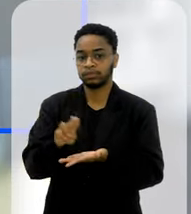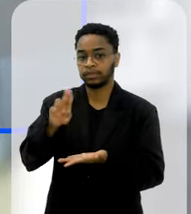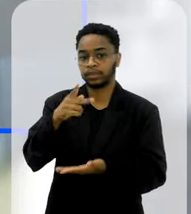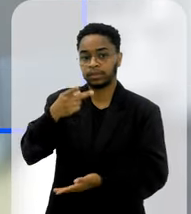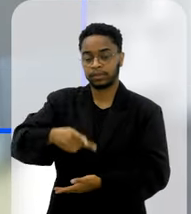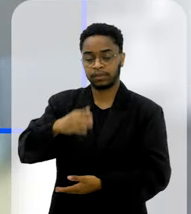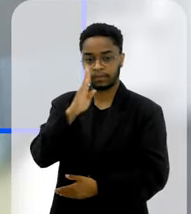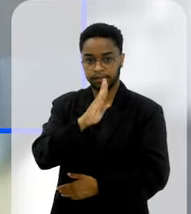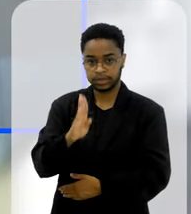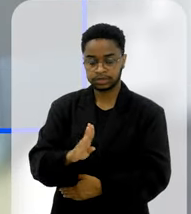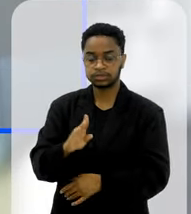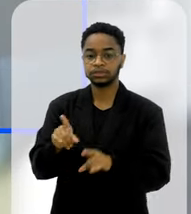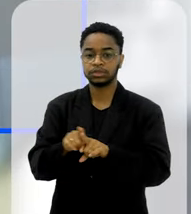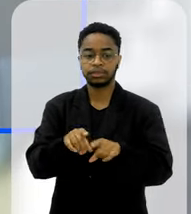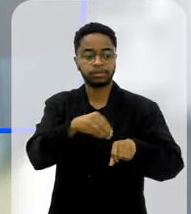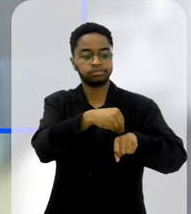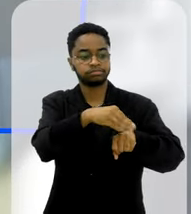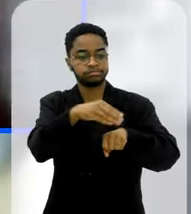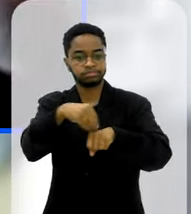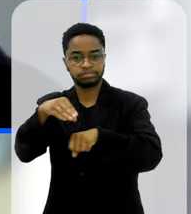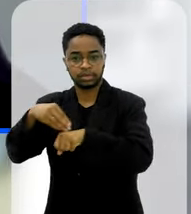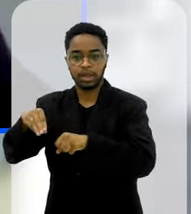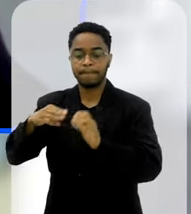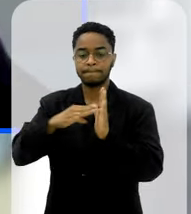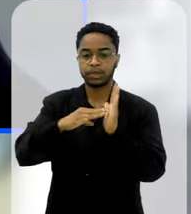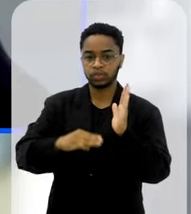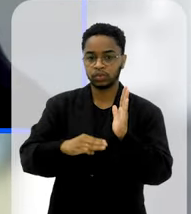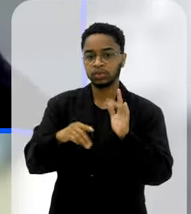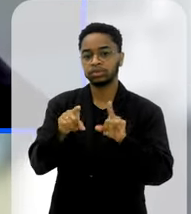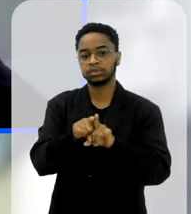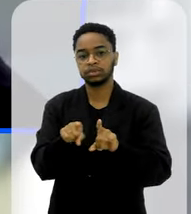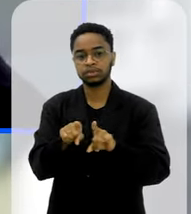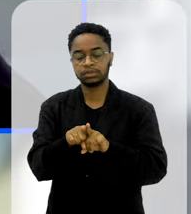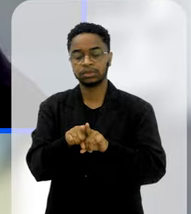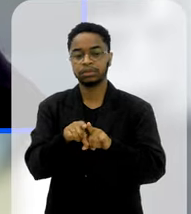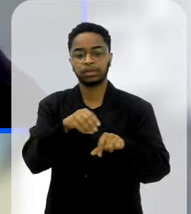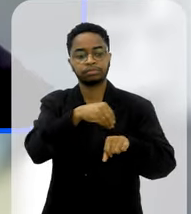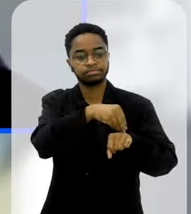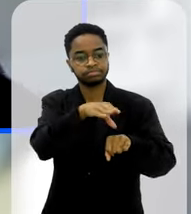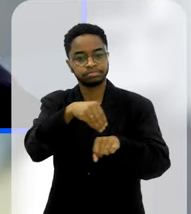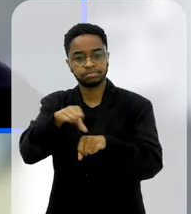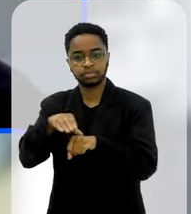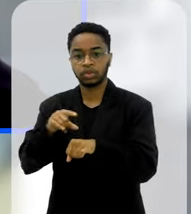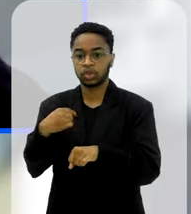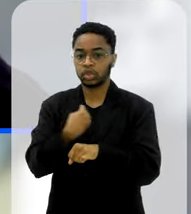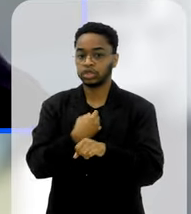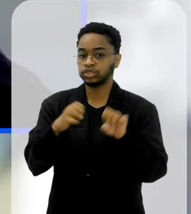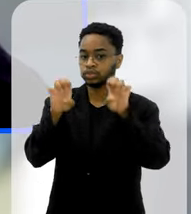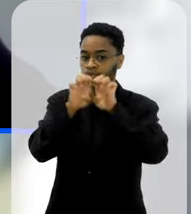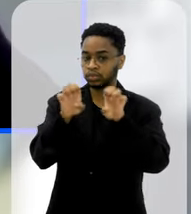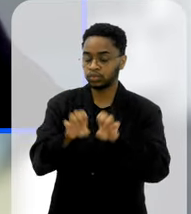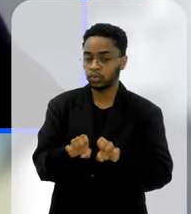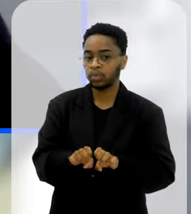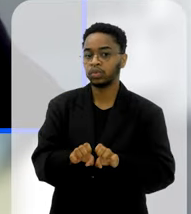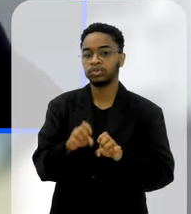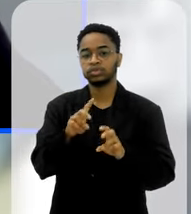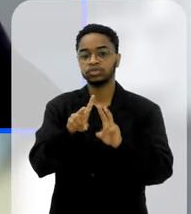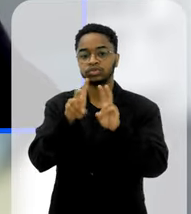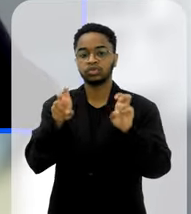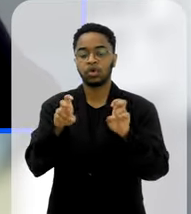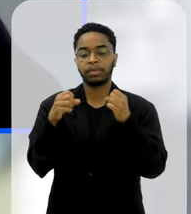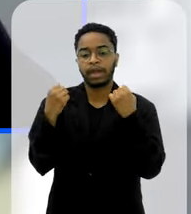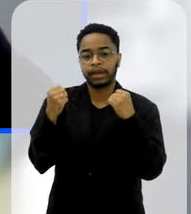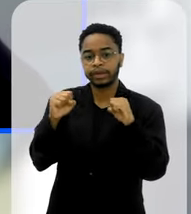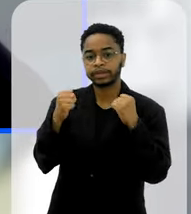outras universidades brasileiras, levando, né, essa metodologia nossa, levando essa estrutura